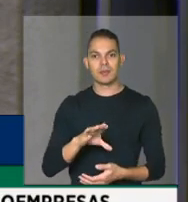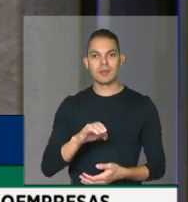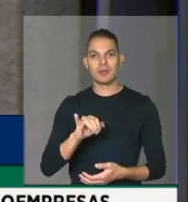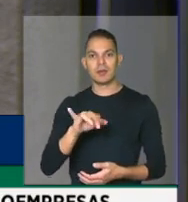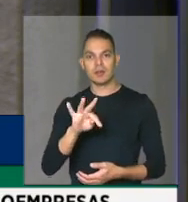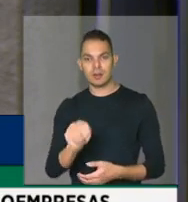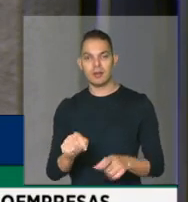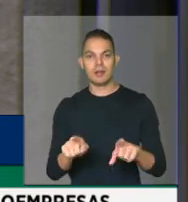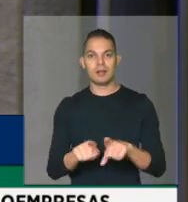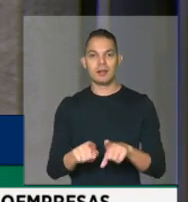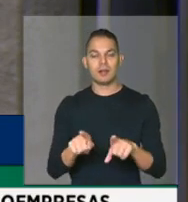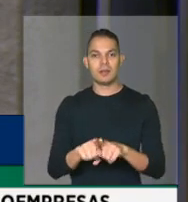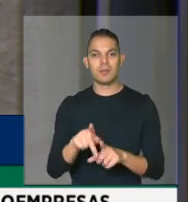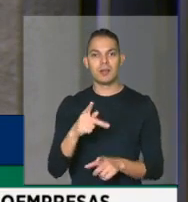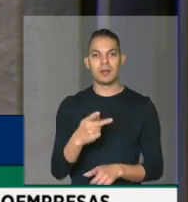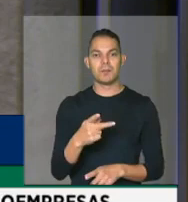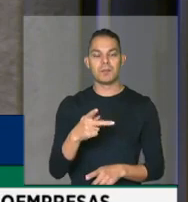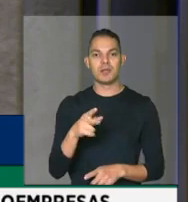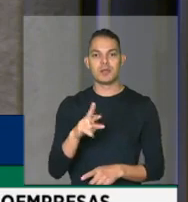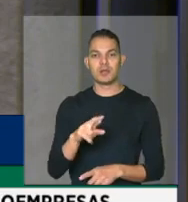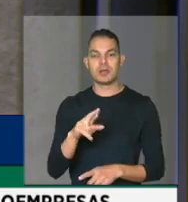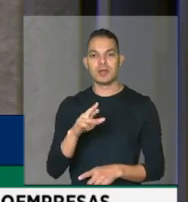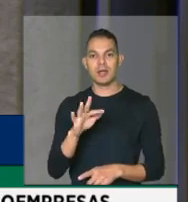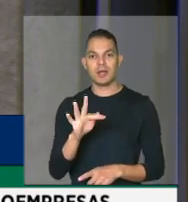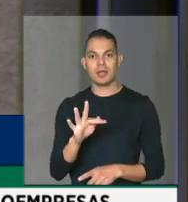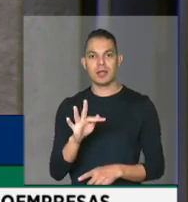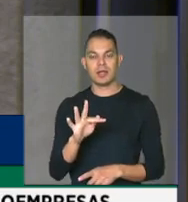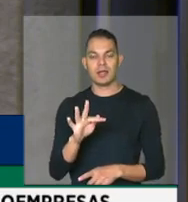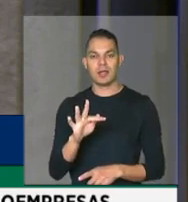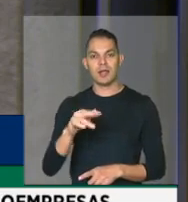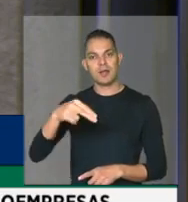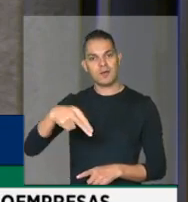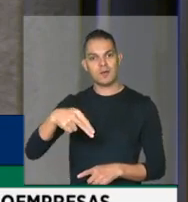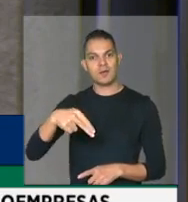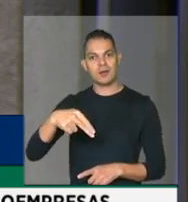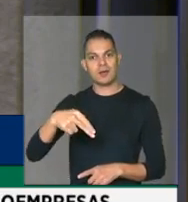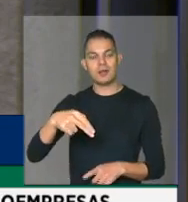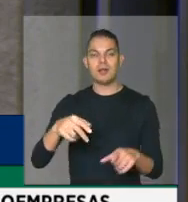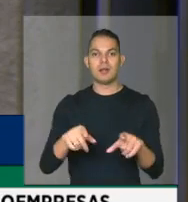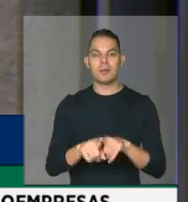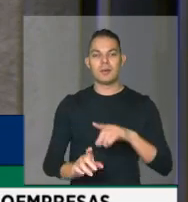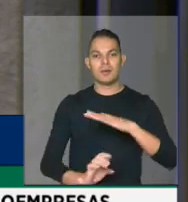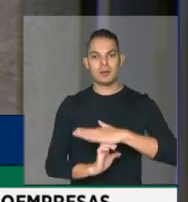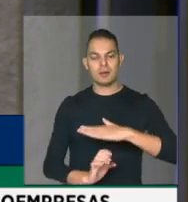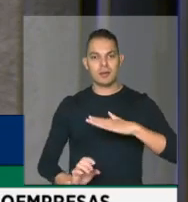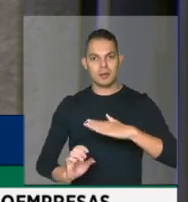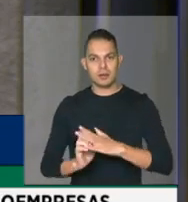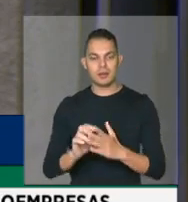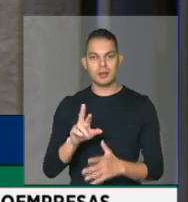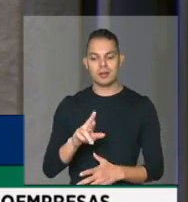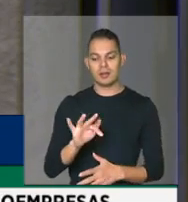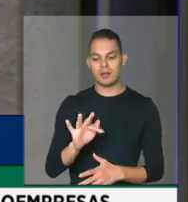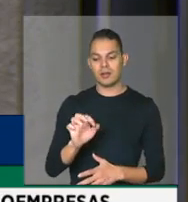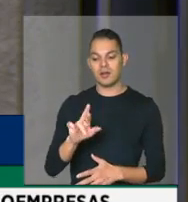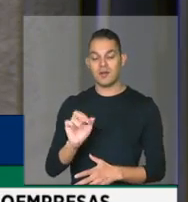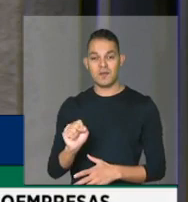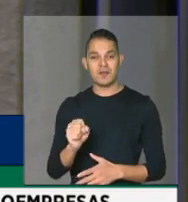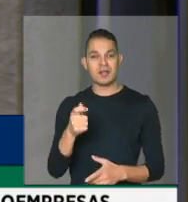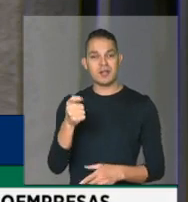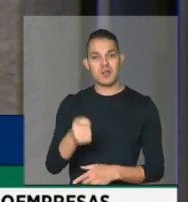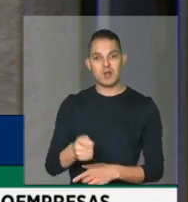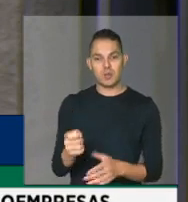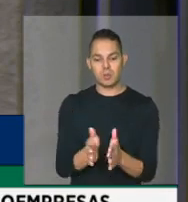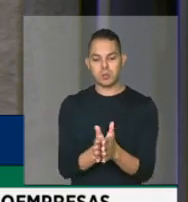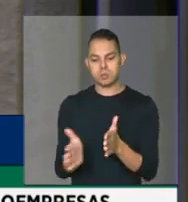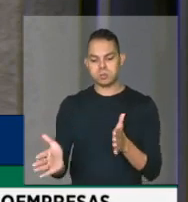e à Procuradoria-Geral da Fazenda Nacional, para que a incapacidade de empresas aderentes ao refis de cumprir com suas obrigações durante